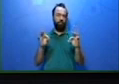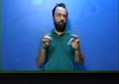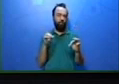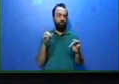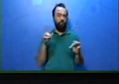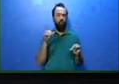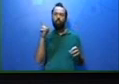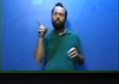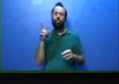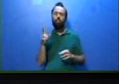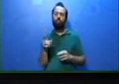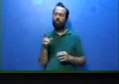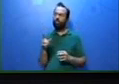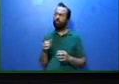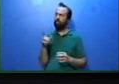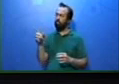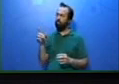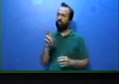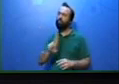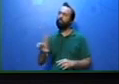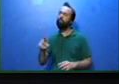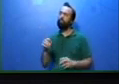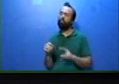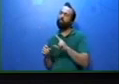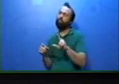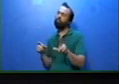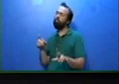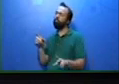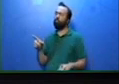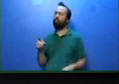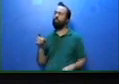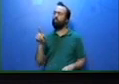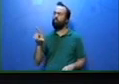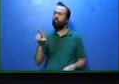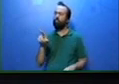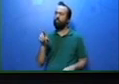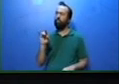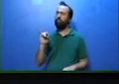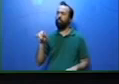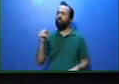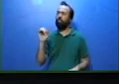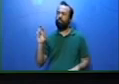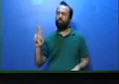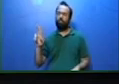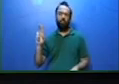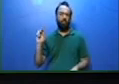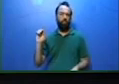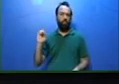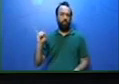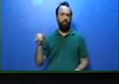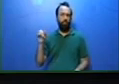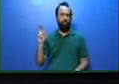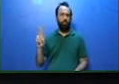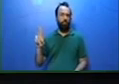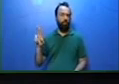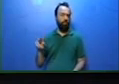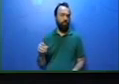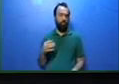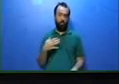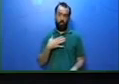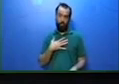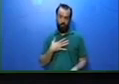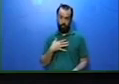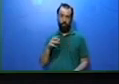Você é a Lola e você é a Juju? Aqui, ó, uma pessoa está perguntando. Eu sou a